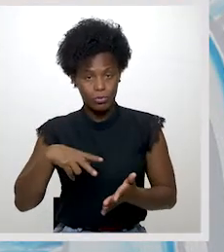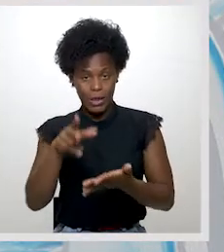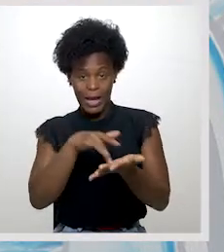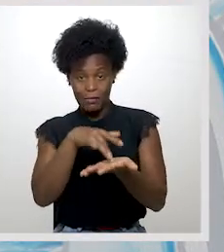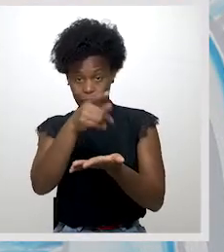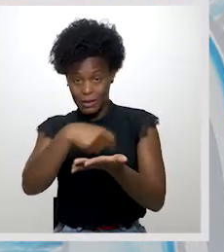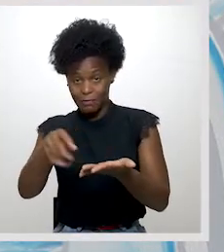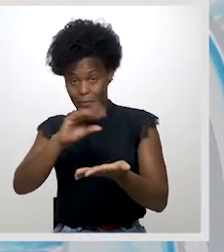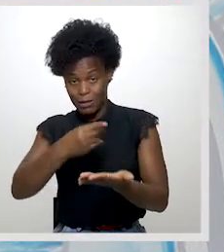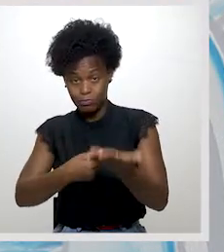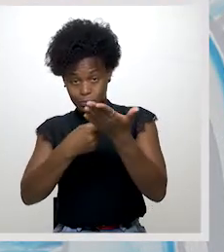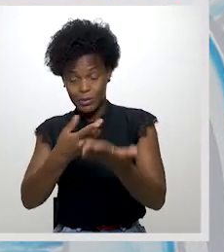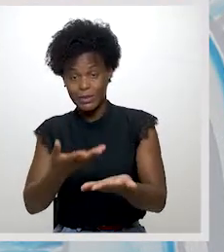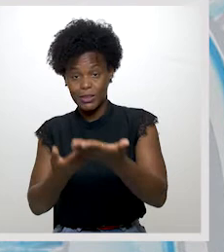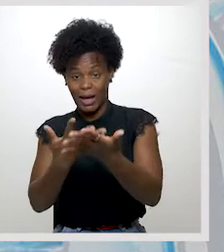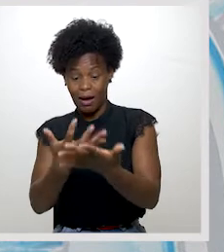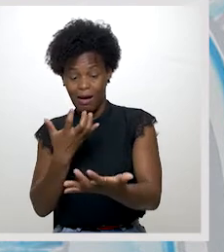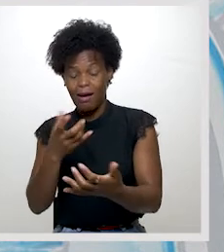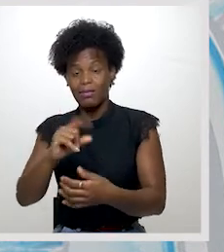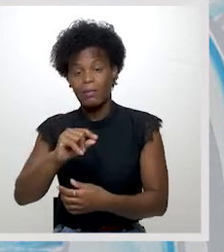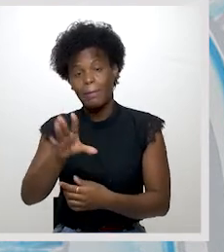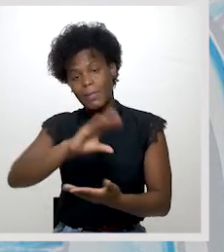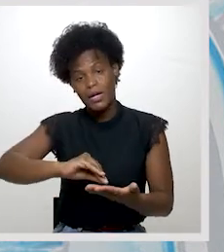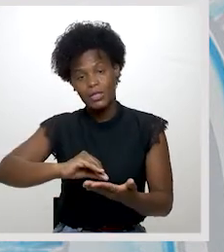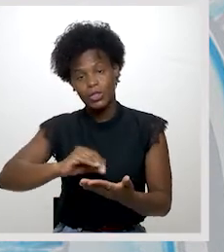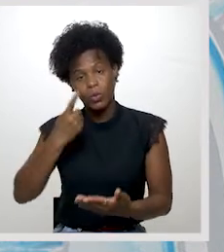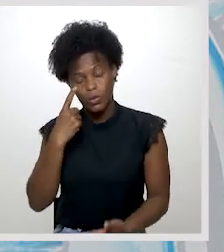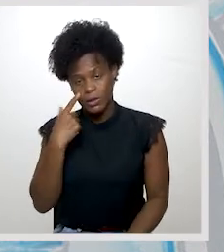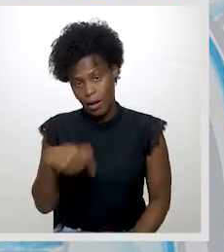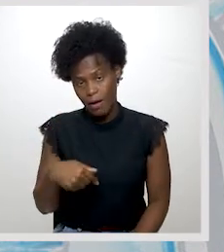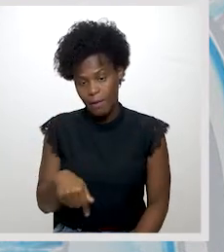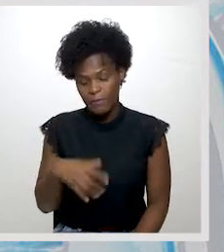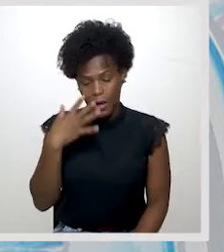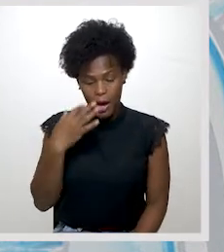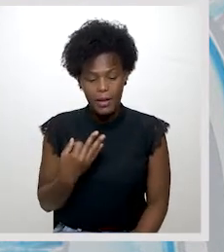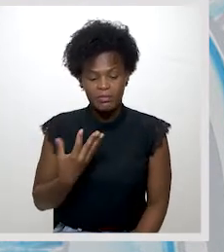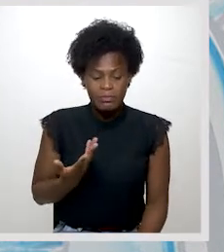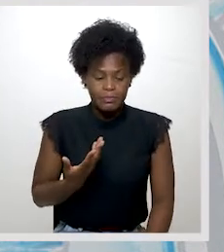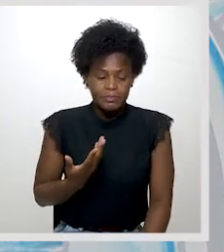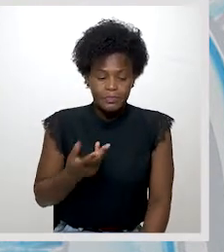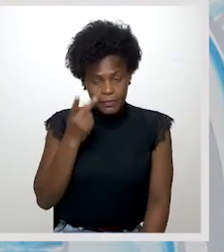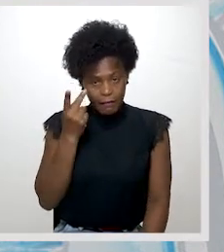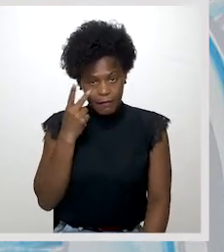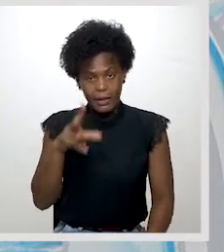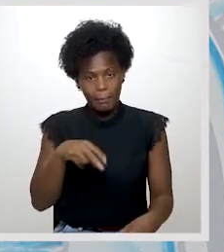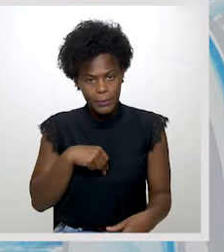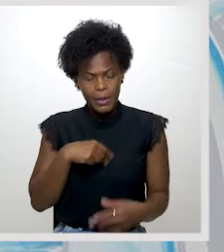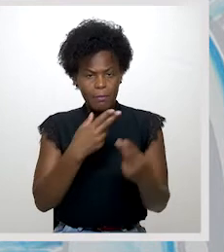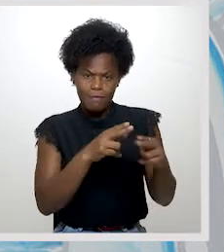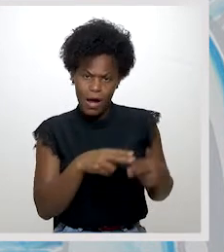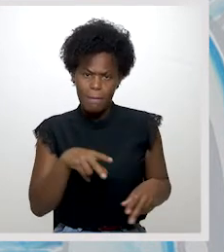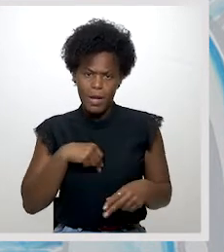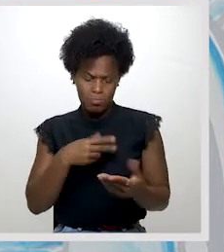portugueses mais distinguidos e também um dos mais reconhecidos. Ainda em vida recebeu